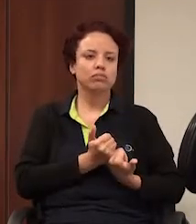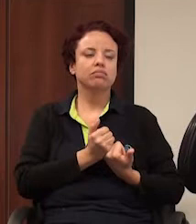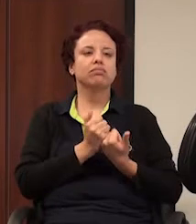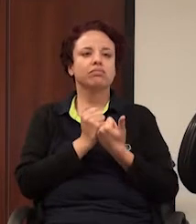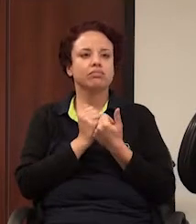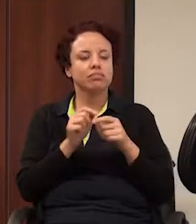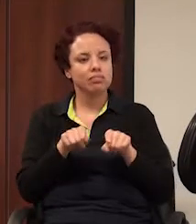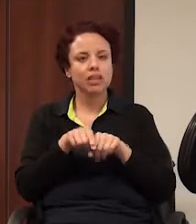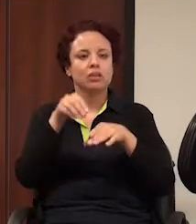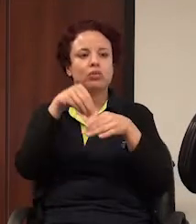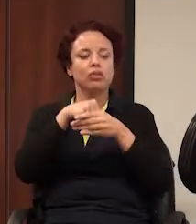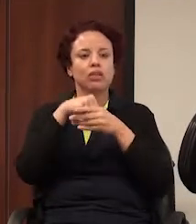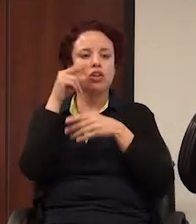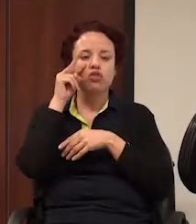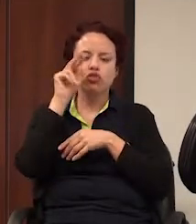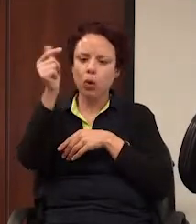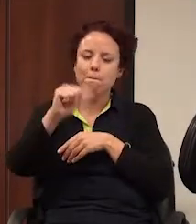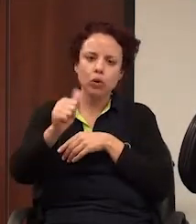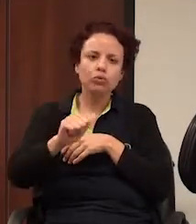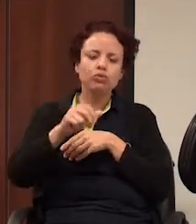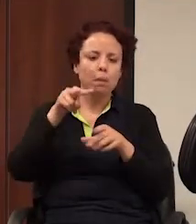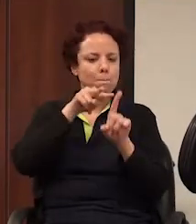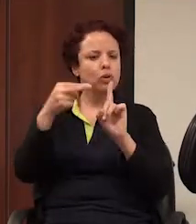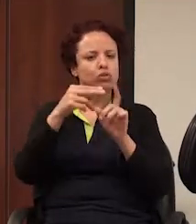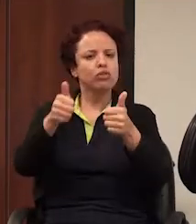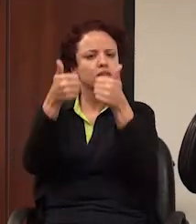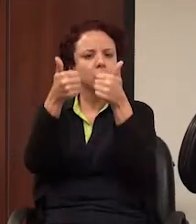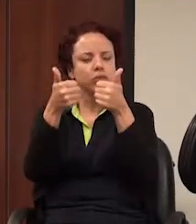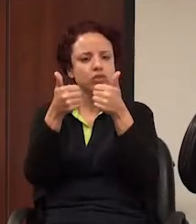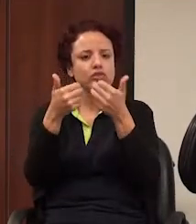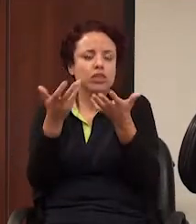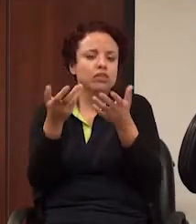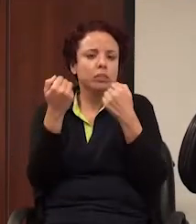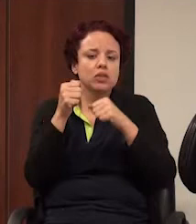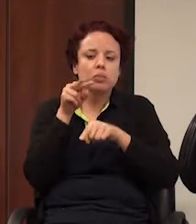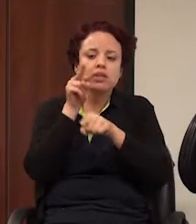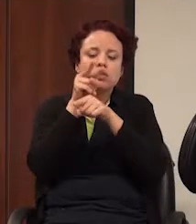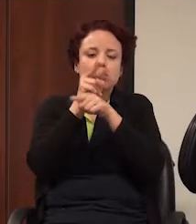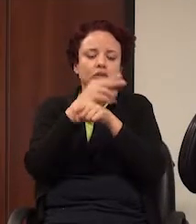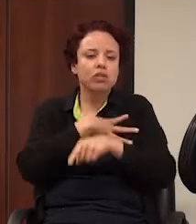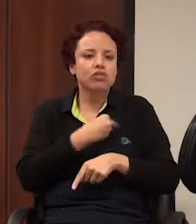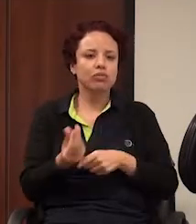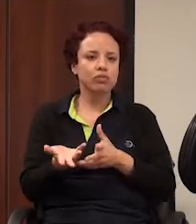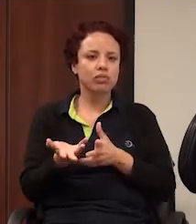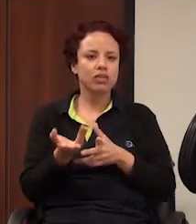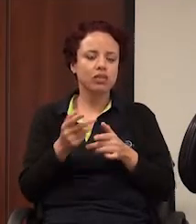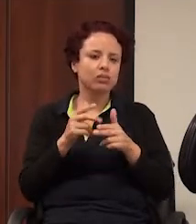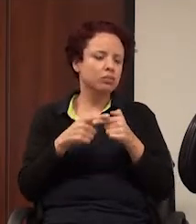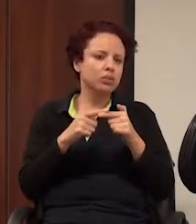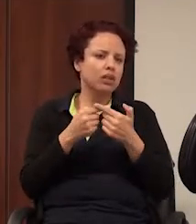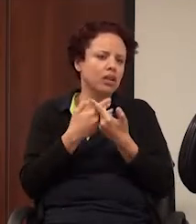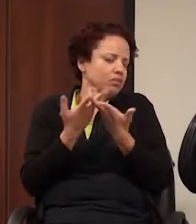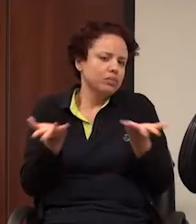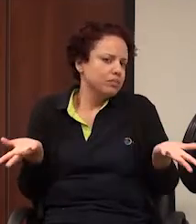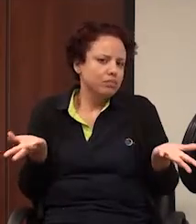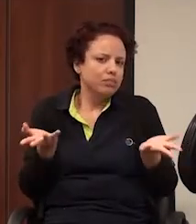dentro de uma visão positivista, vamos assim dizer, né. Preciso proteger o meu filho porque, enfim, né, o que